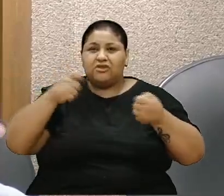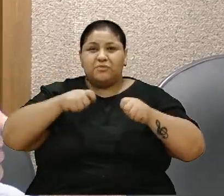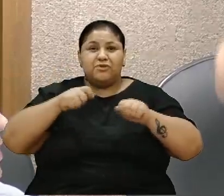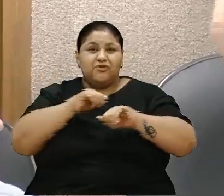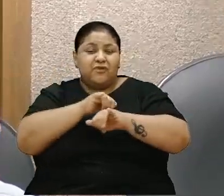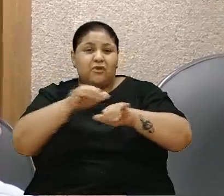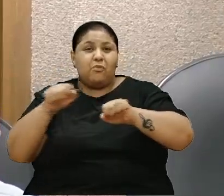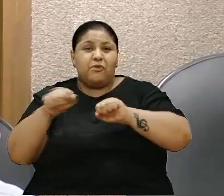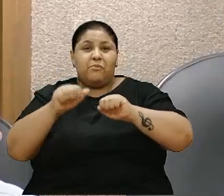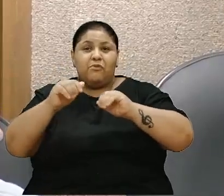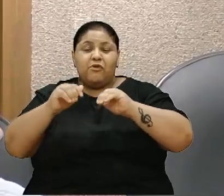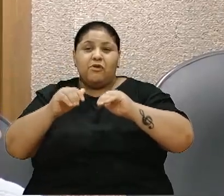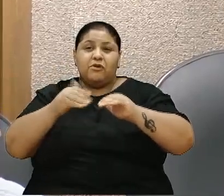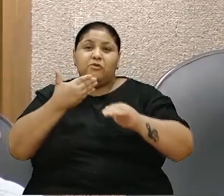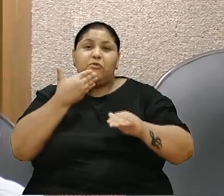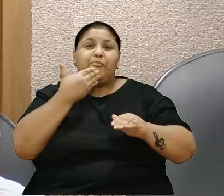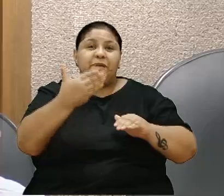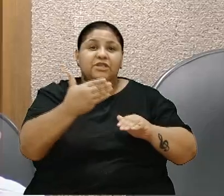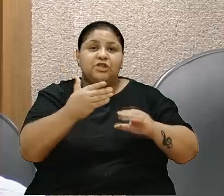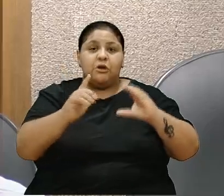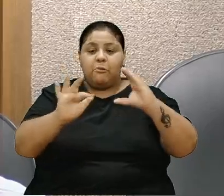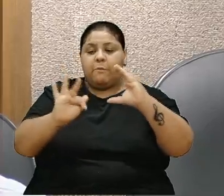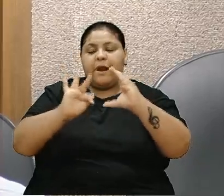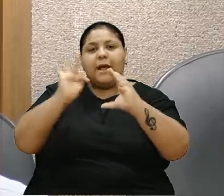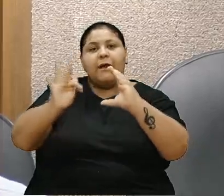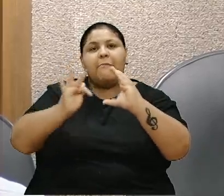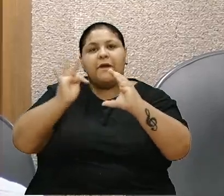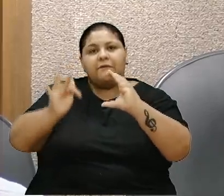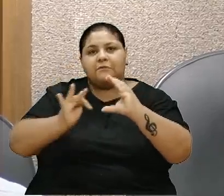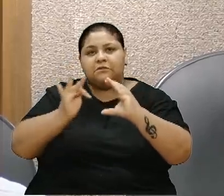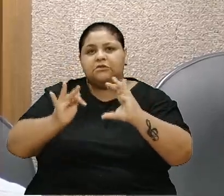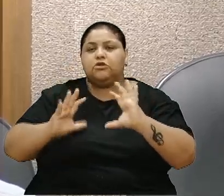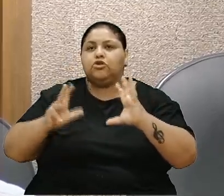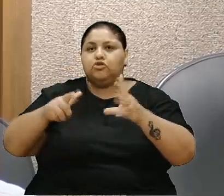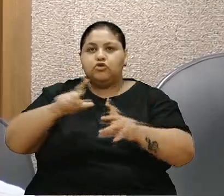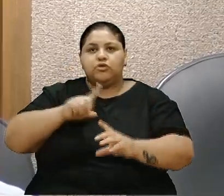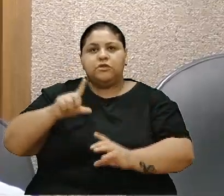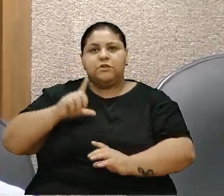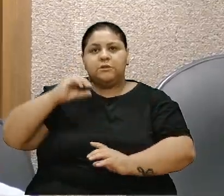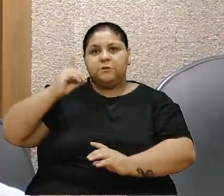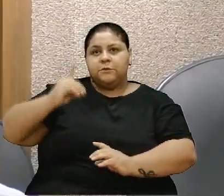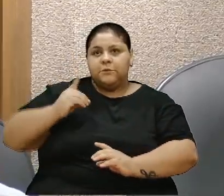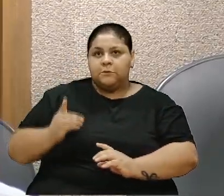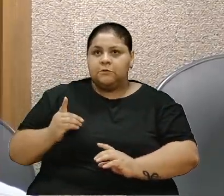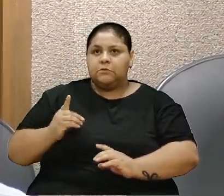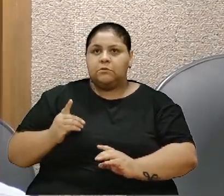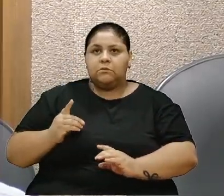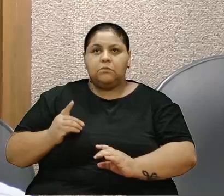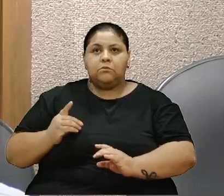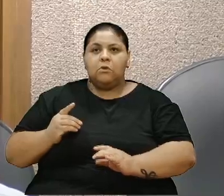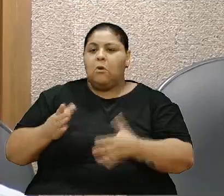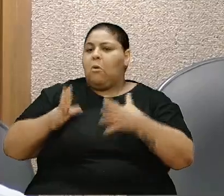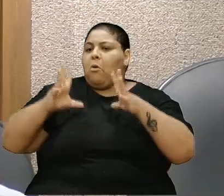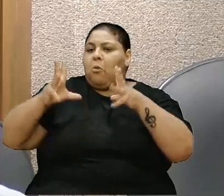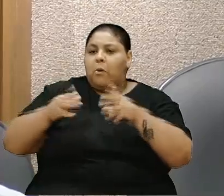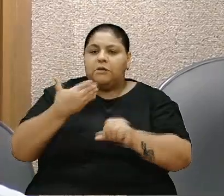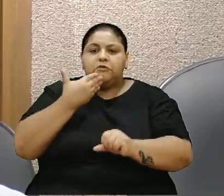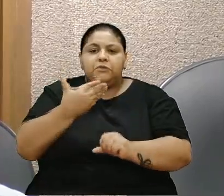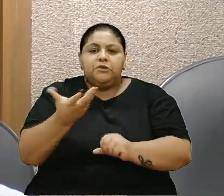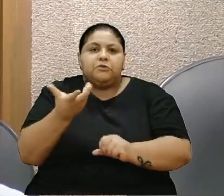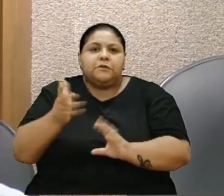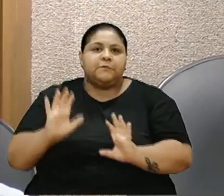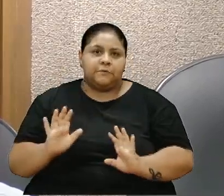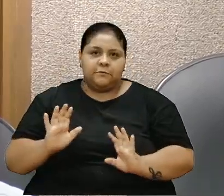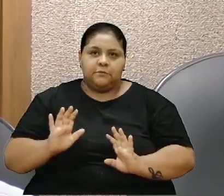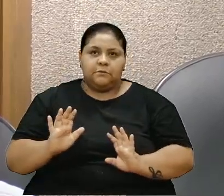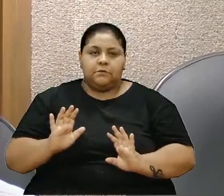Federal, colocar no nosso regimento que o vereador, todos têm o direito de apresentar os quantos pedidos de informações quiser. Uma